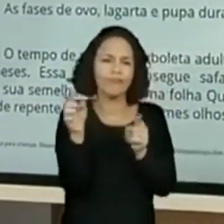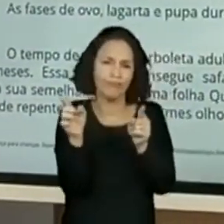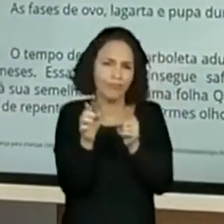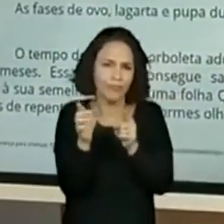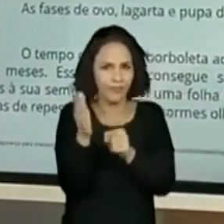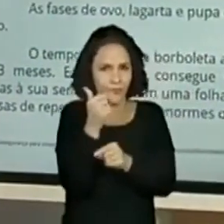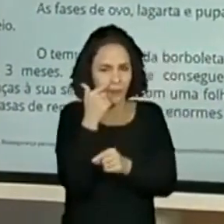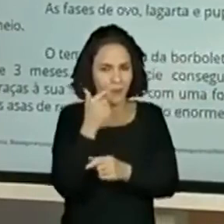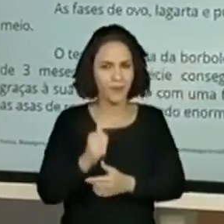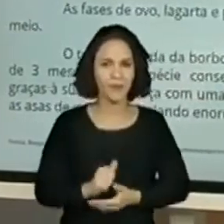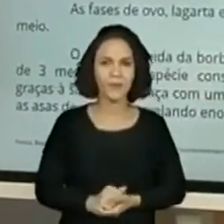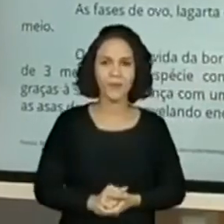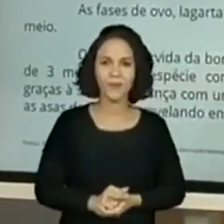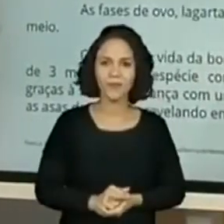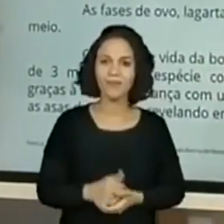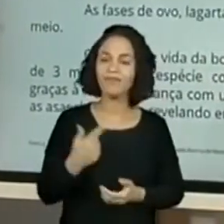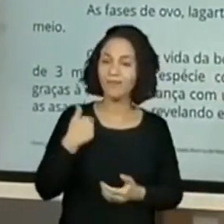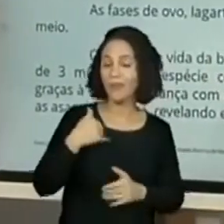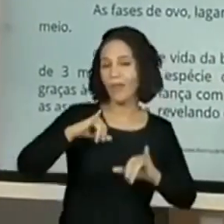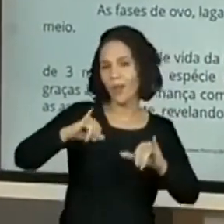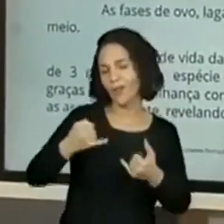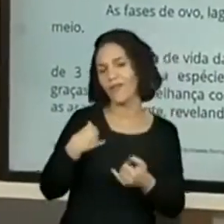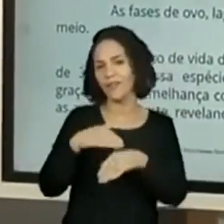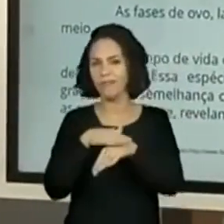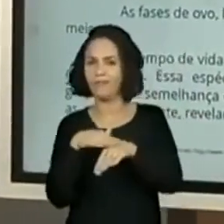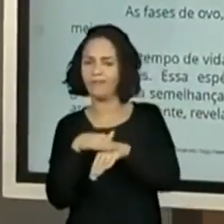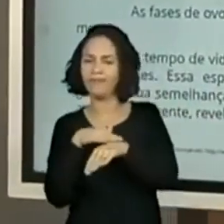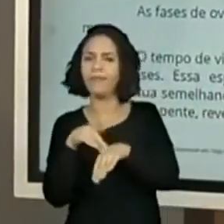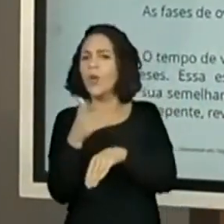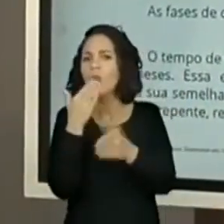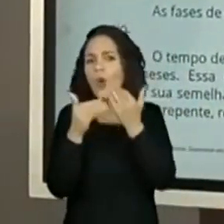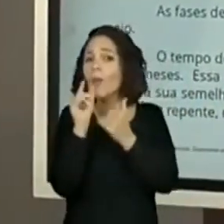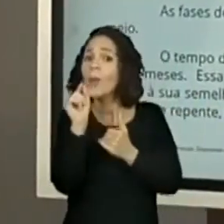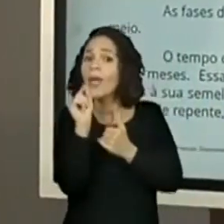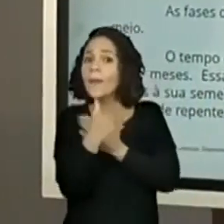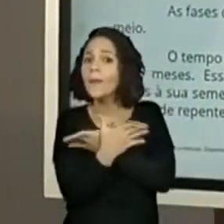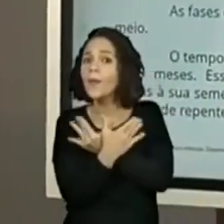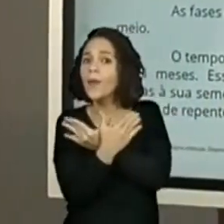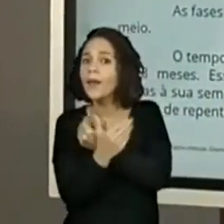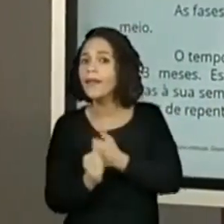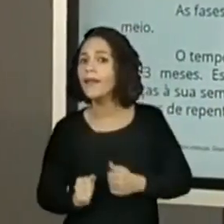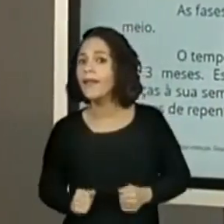curtinho, mas a gente vai conversando enquanto isso. Do que se alimenta uma borboleta?